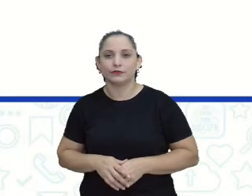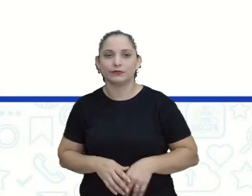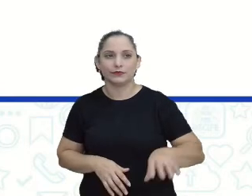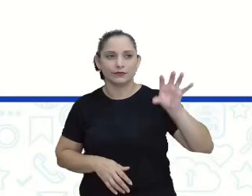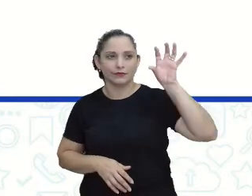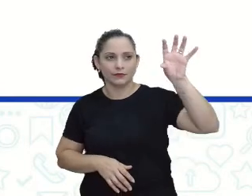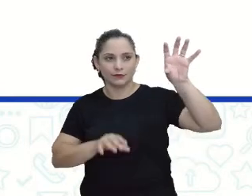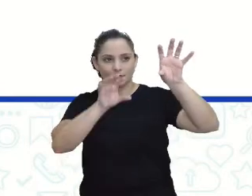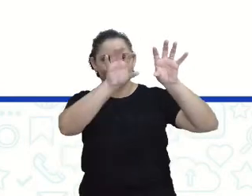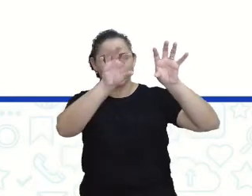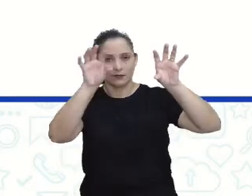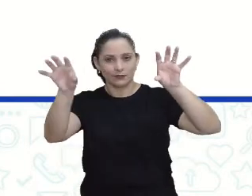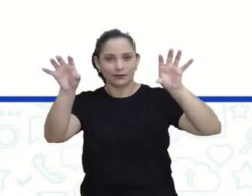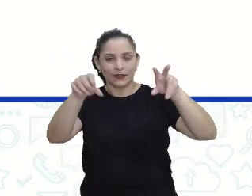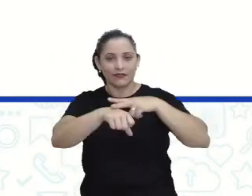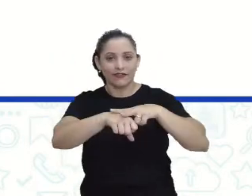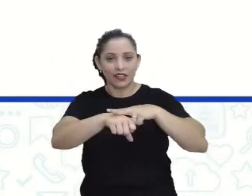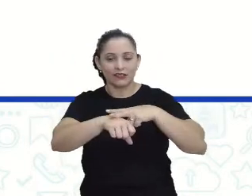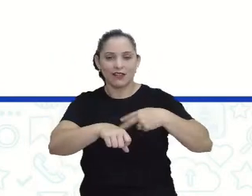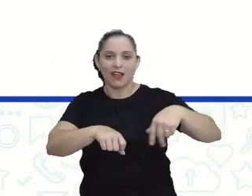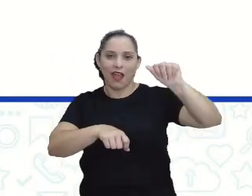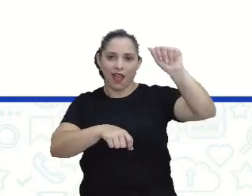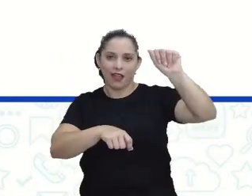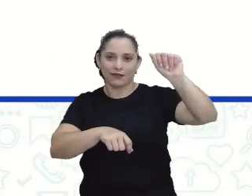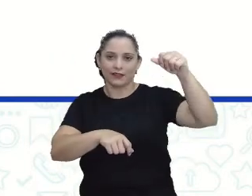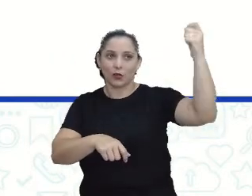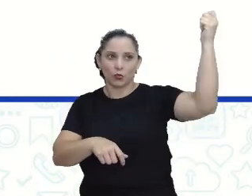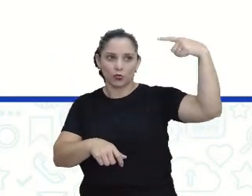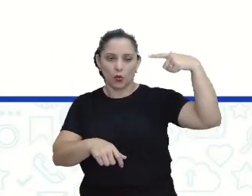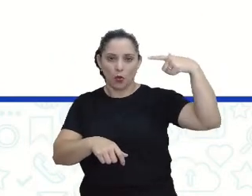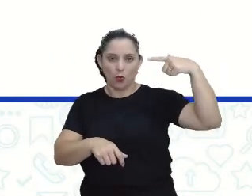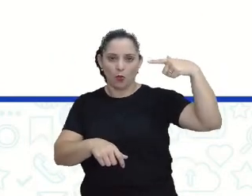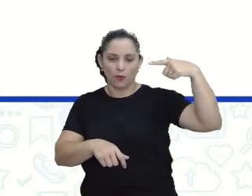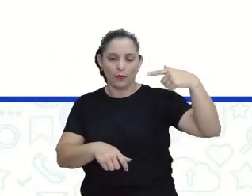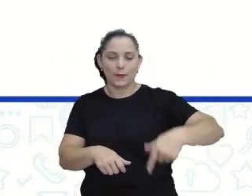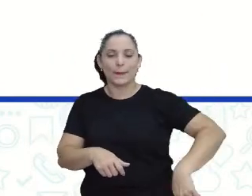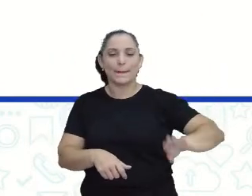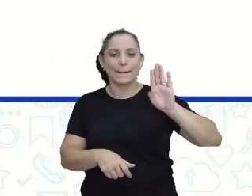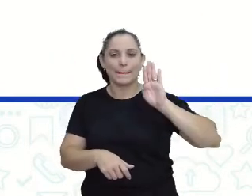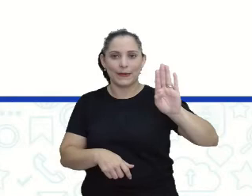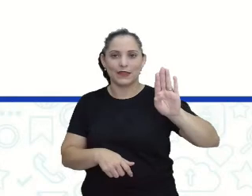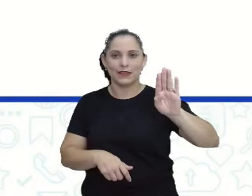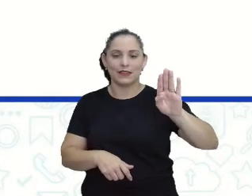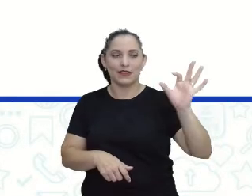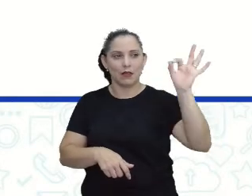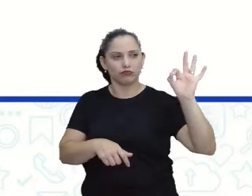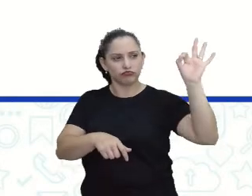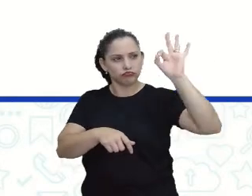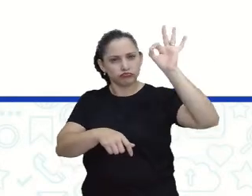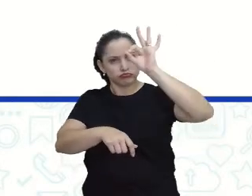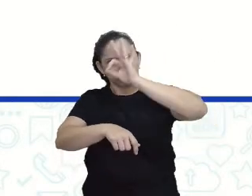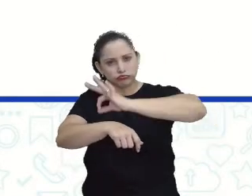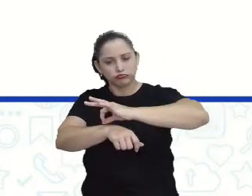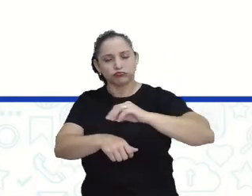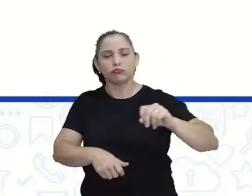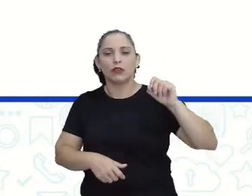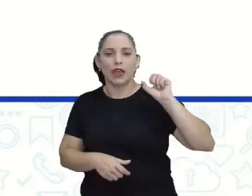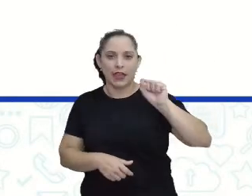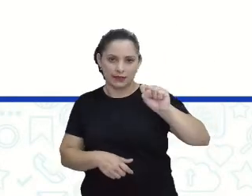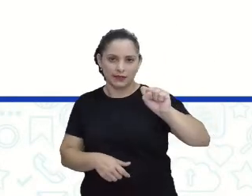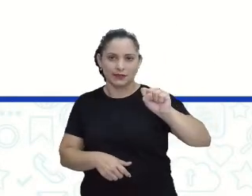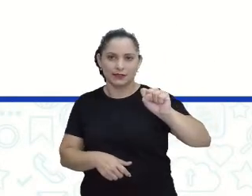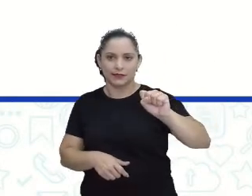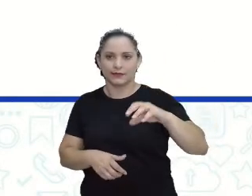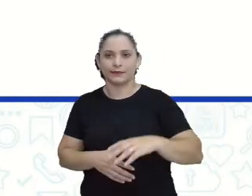folhas vai ser a letra A, o Sol vai ser a letra P e a Joaninha vai ser a letra S. Esse exemplo aí, Pedro, por exemplo,